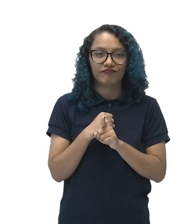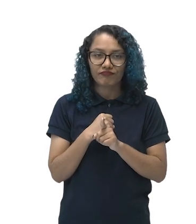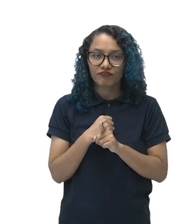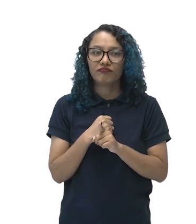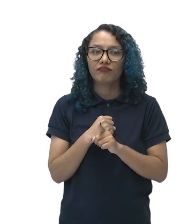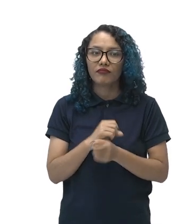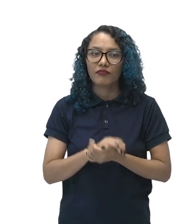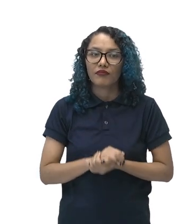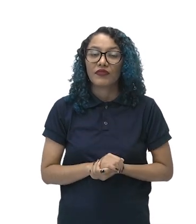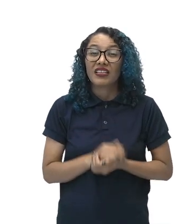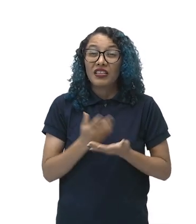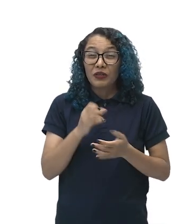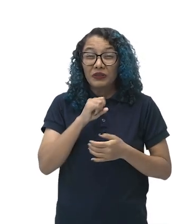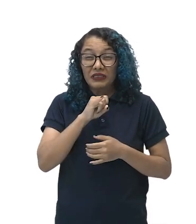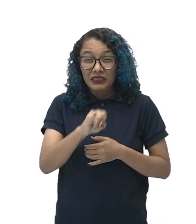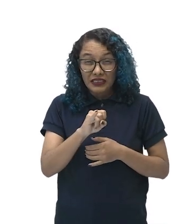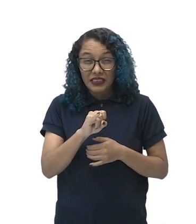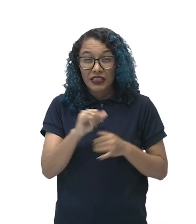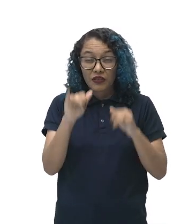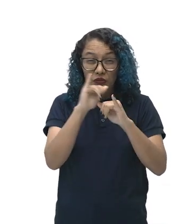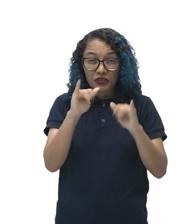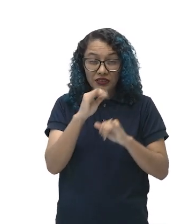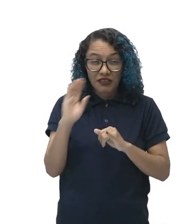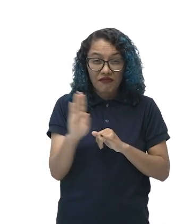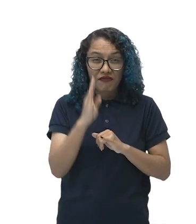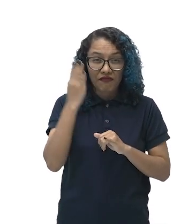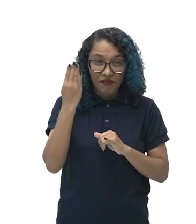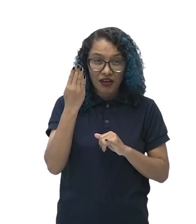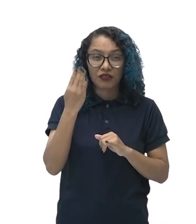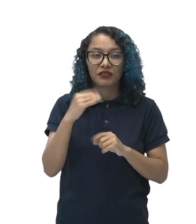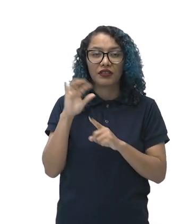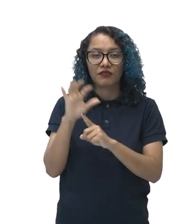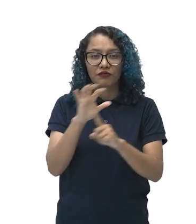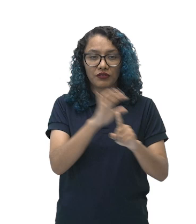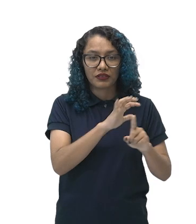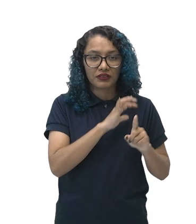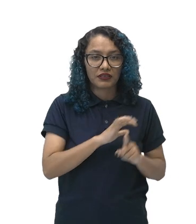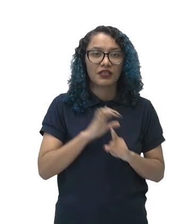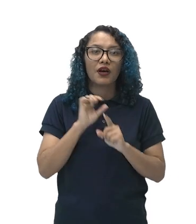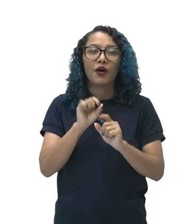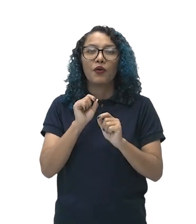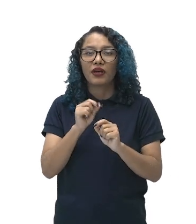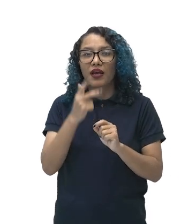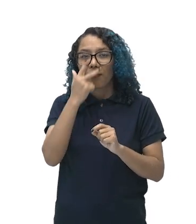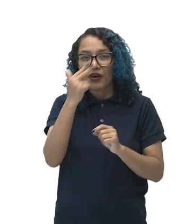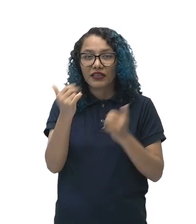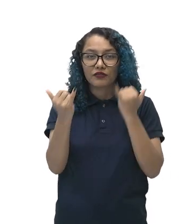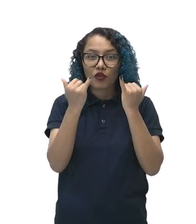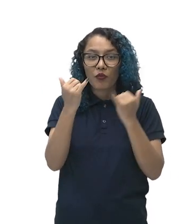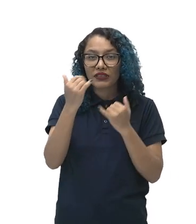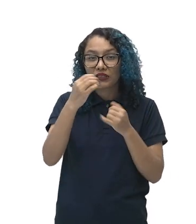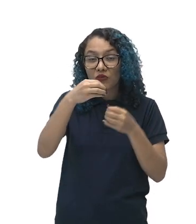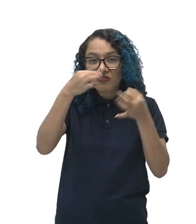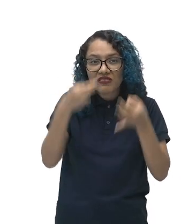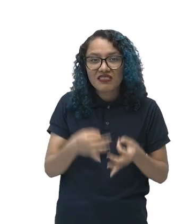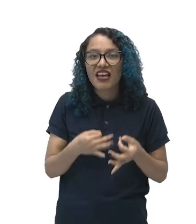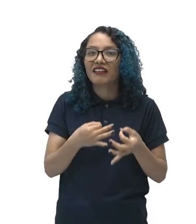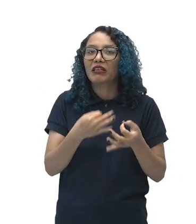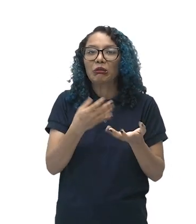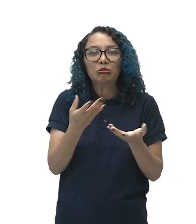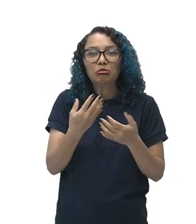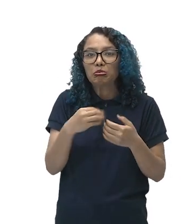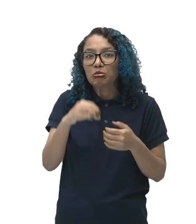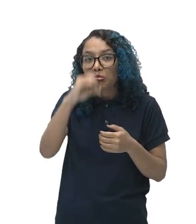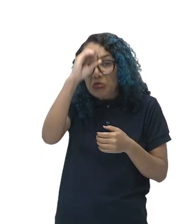a desinformação impactou não somente o direito a acesso à informação. Por quê, gente? Ter acesso